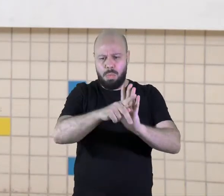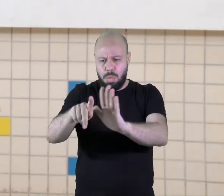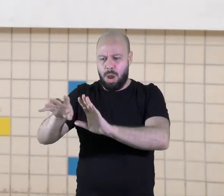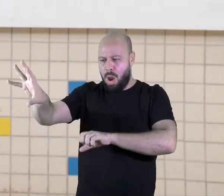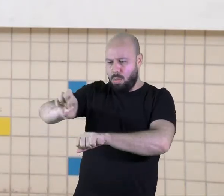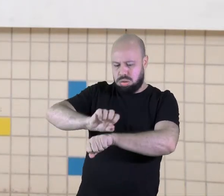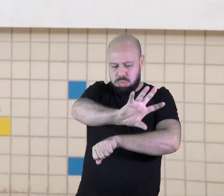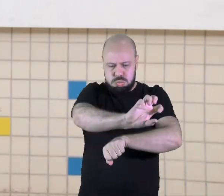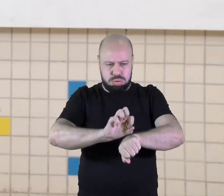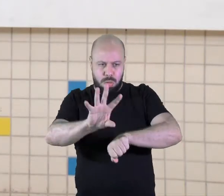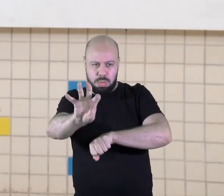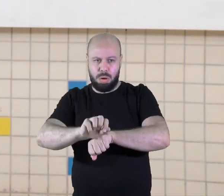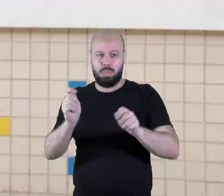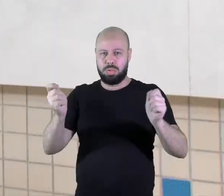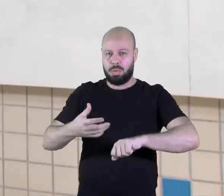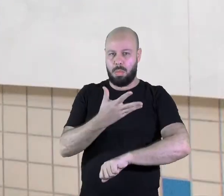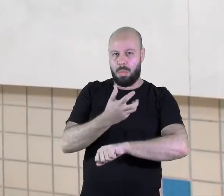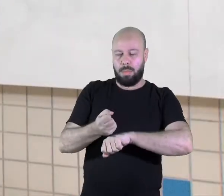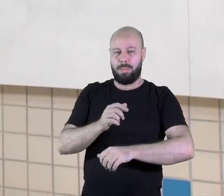si.